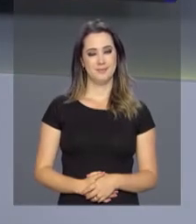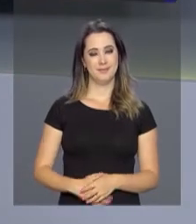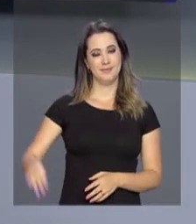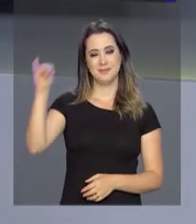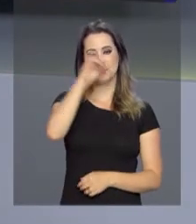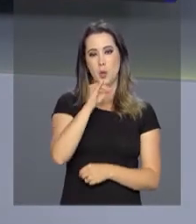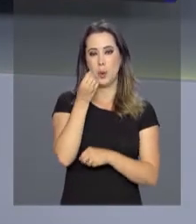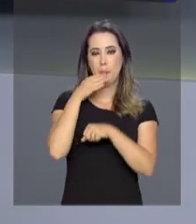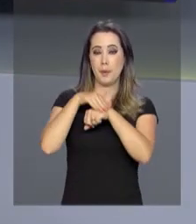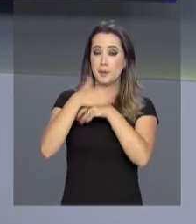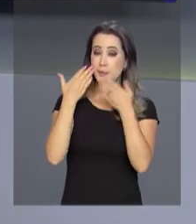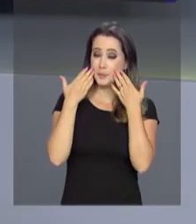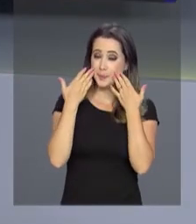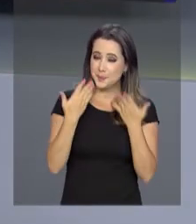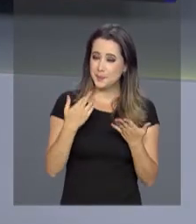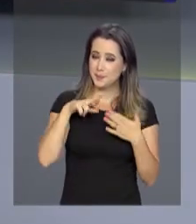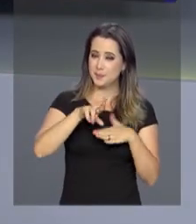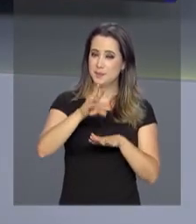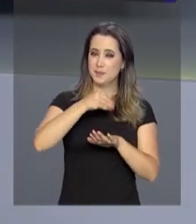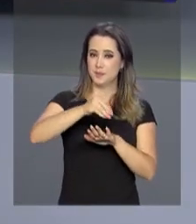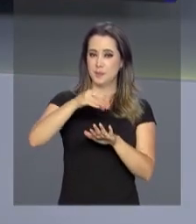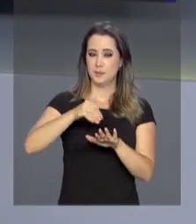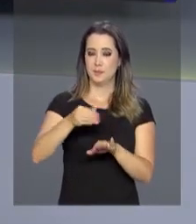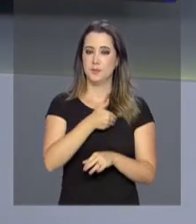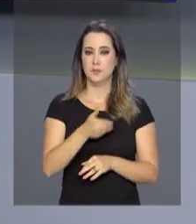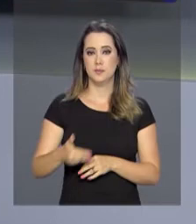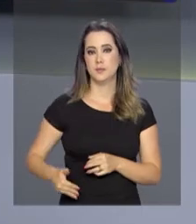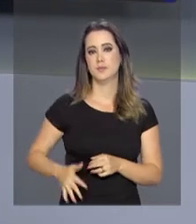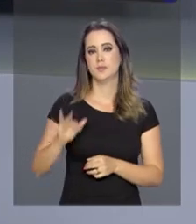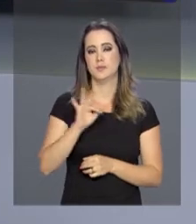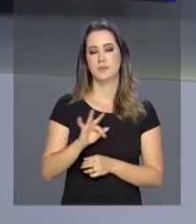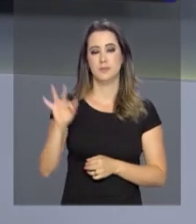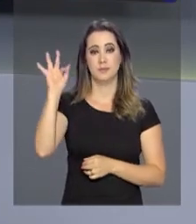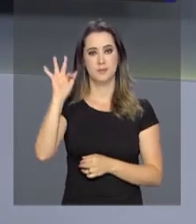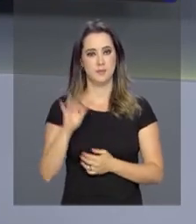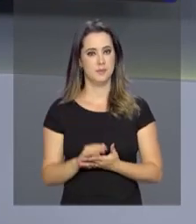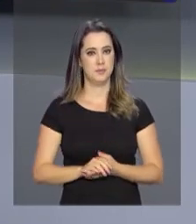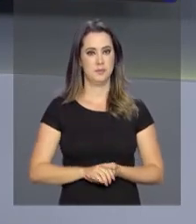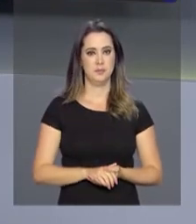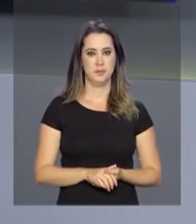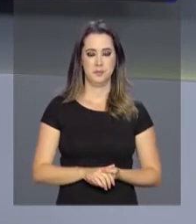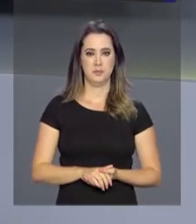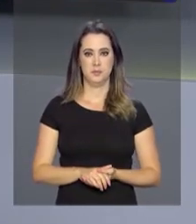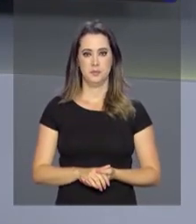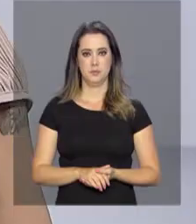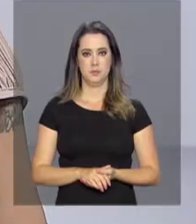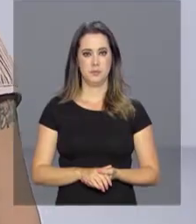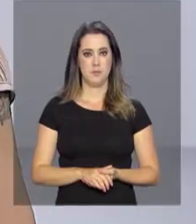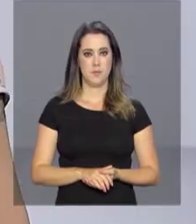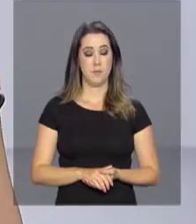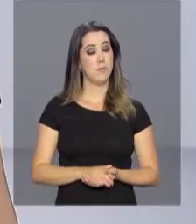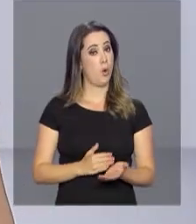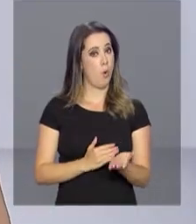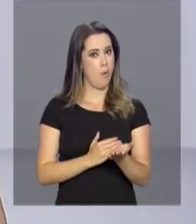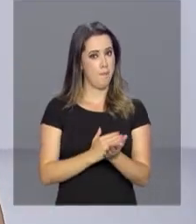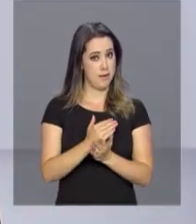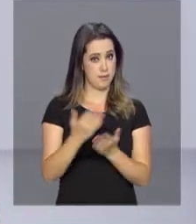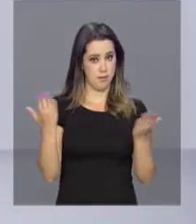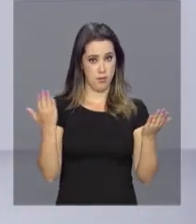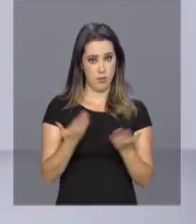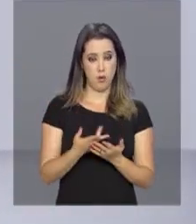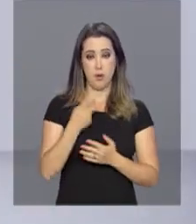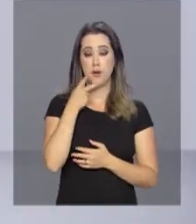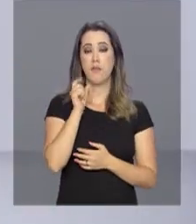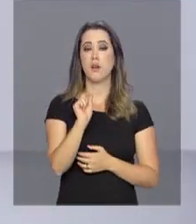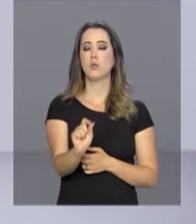Olá, boa noite. Estamos de volta com as notícias do governo federal aqui no Repórter NBR. A gente começa falando